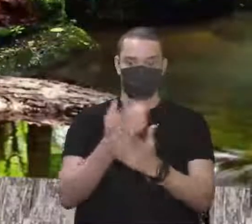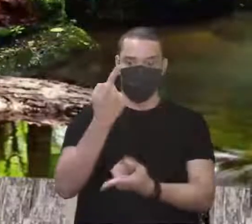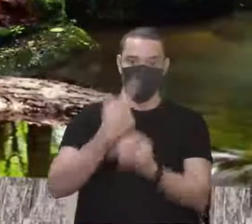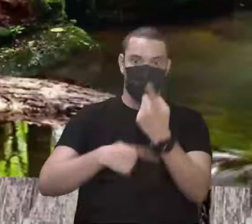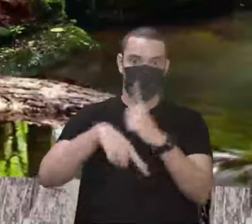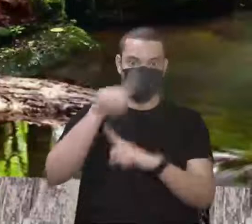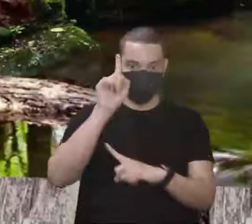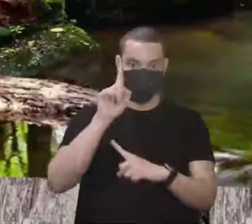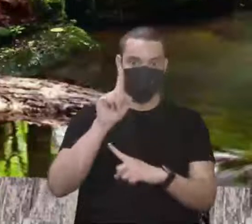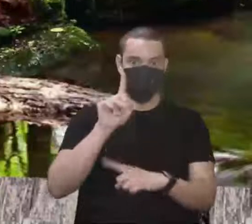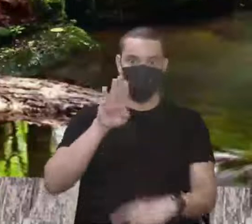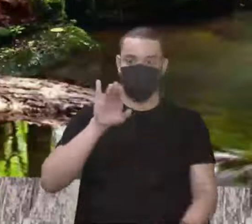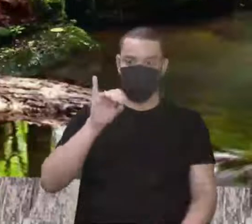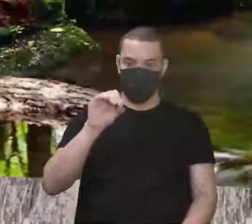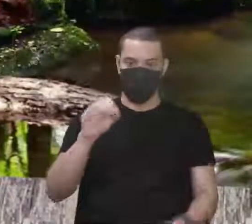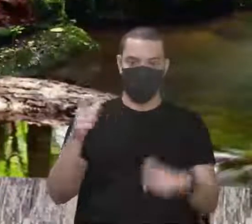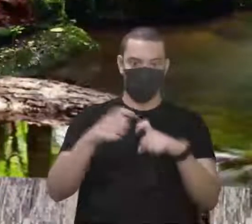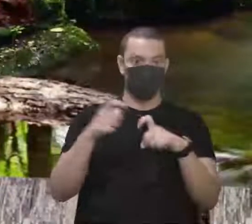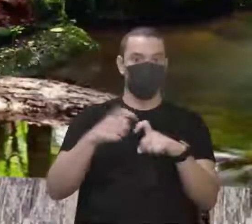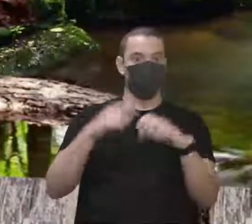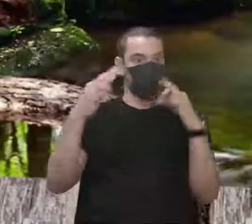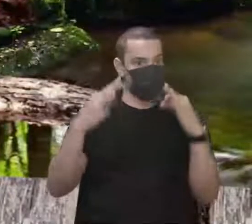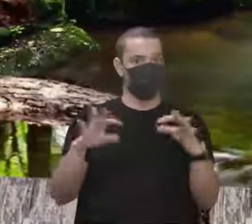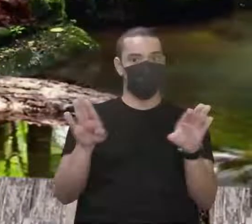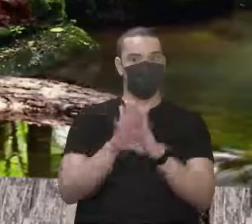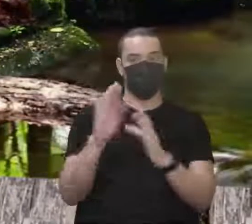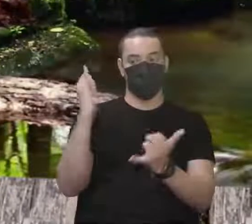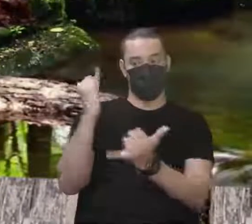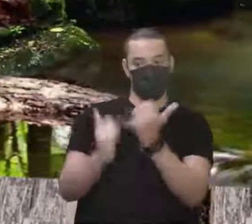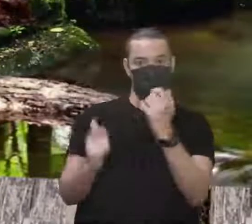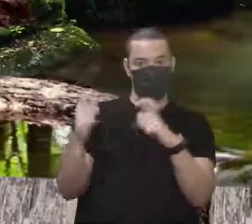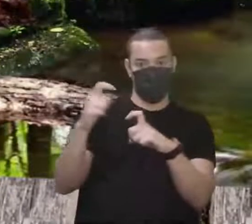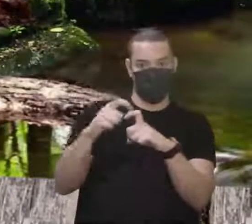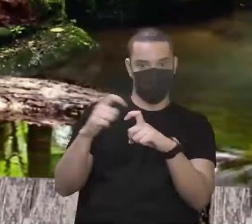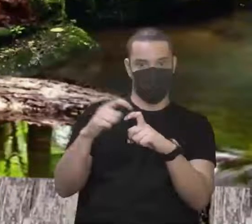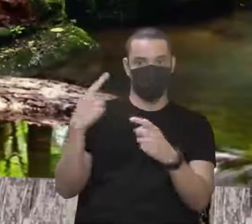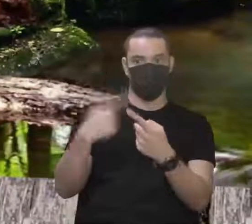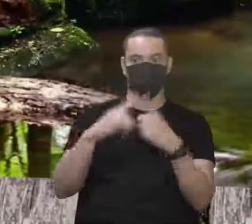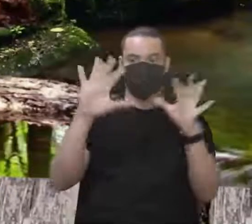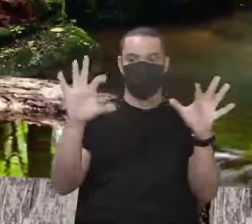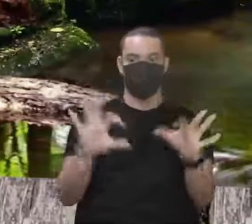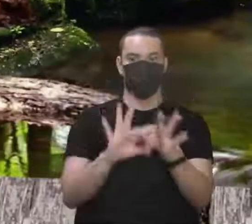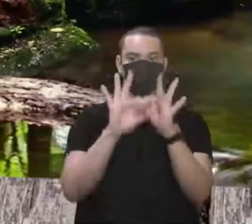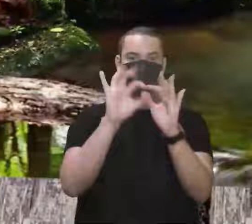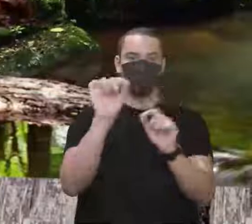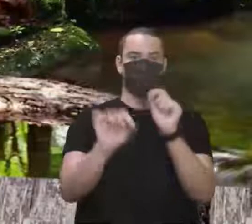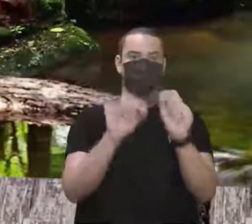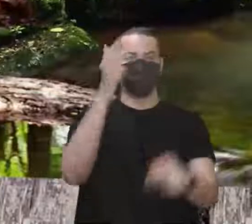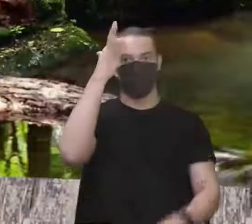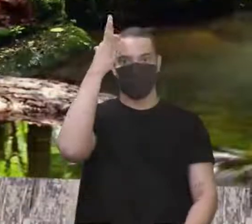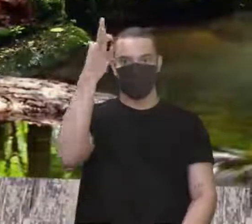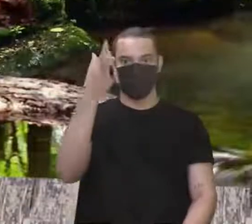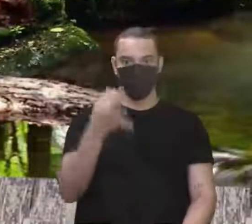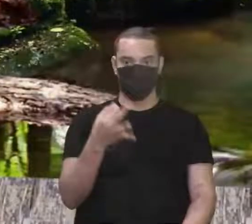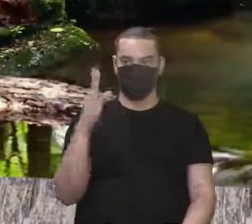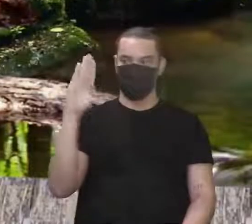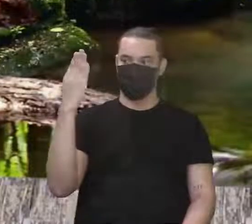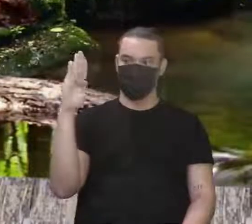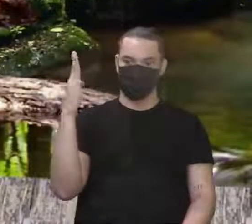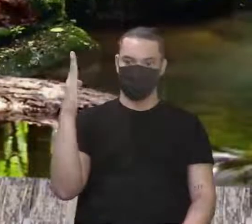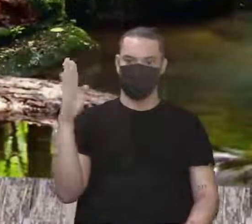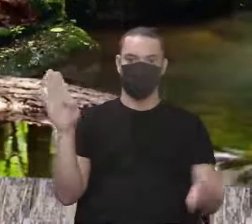avanços, todos que faziam biomedicina eram considerados médicos. A biomedicina ela associa tanto a compreensão da